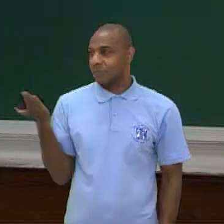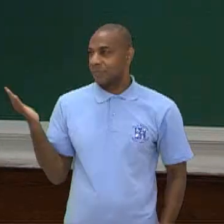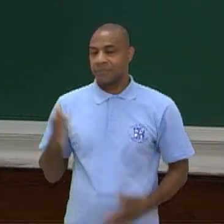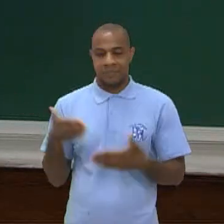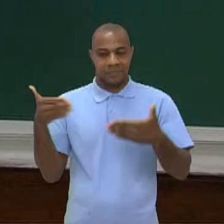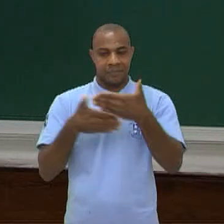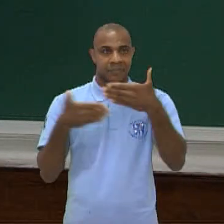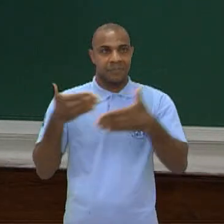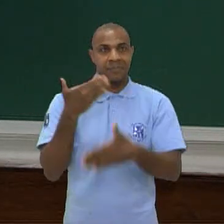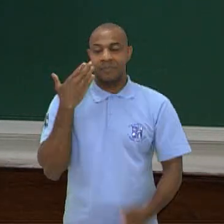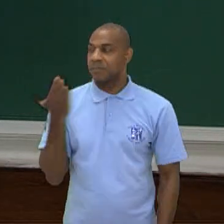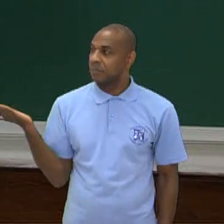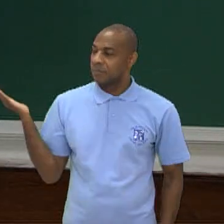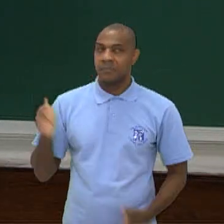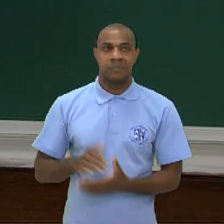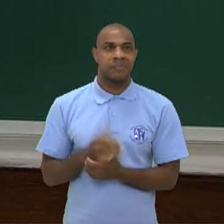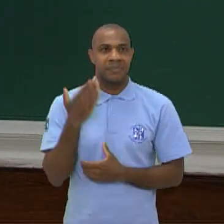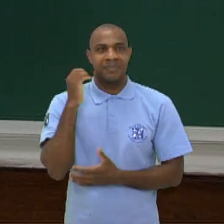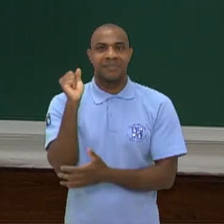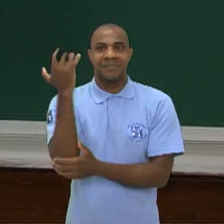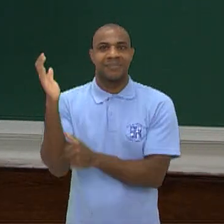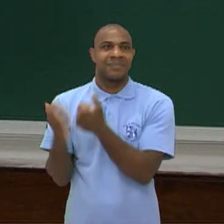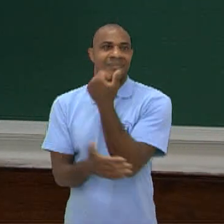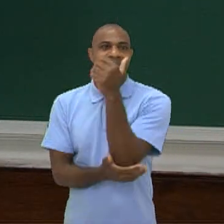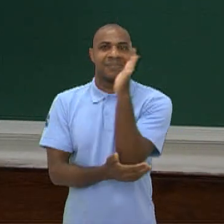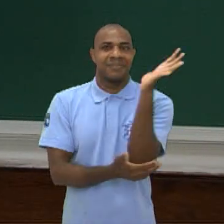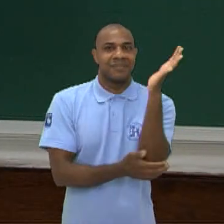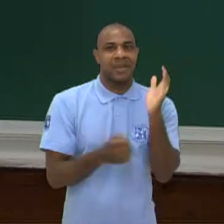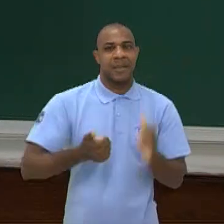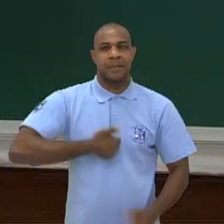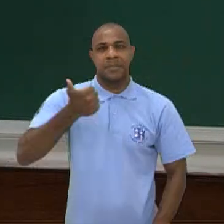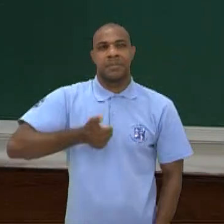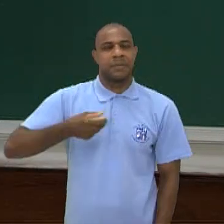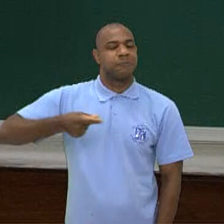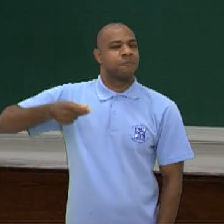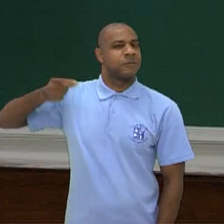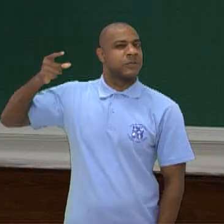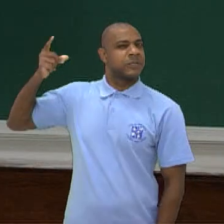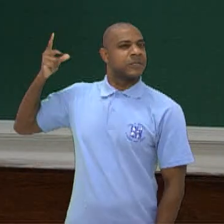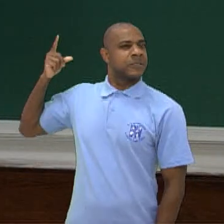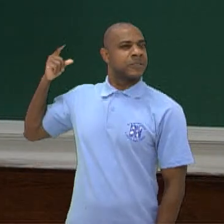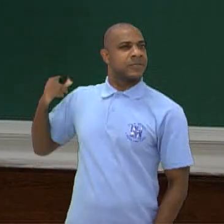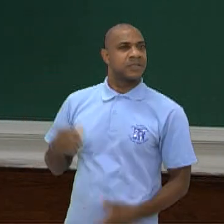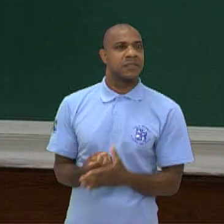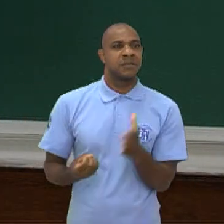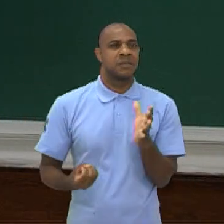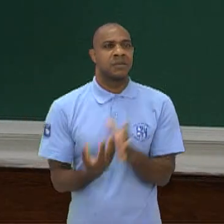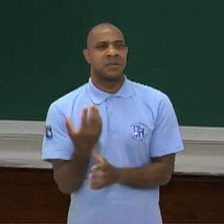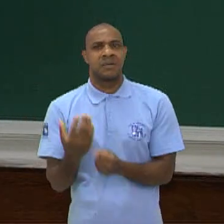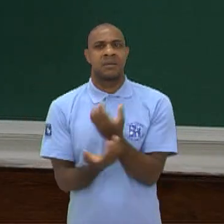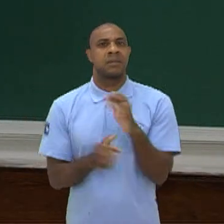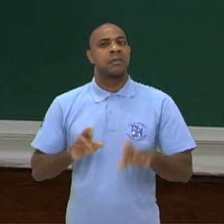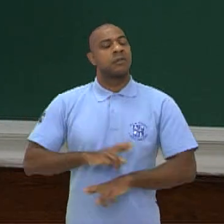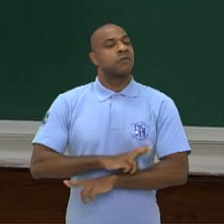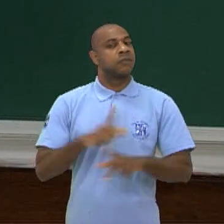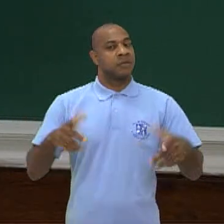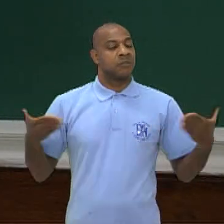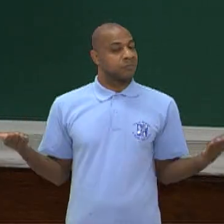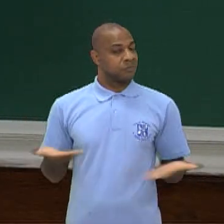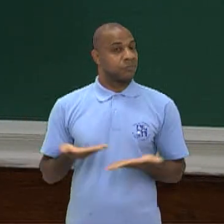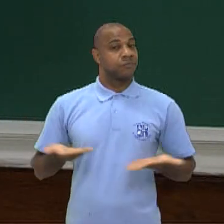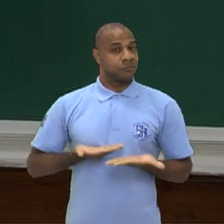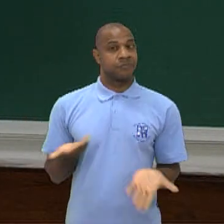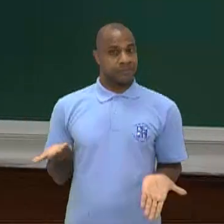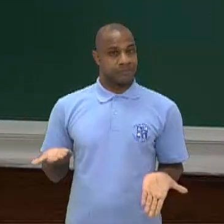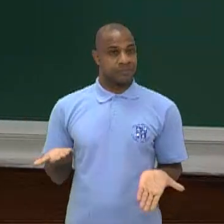slide. Está dizendo que as primeiras florestas surgiram lá no Devoniano Superior. E eram florestas muito diferentes das florestas que a gente tem hoje.